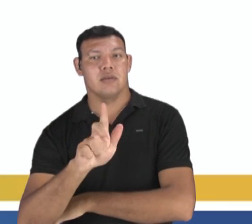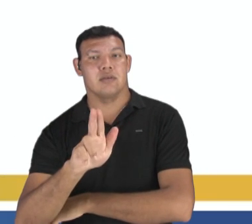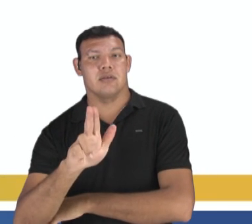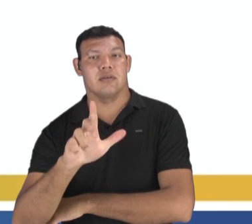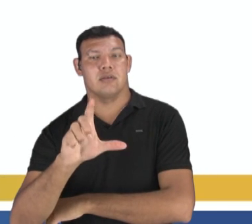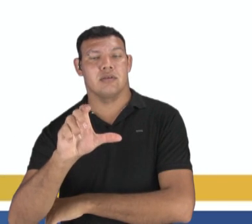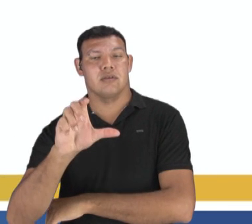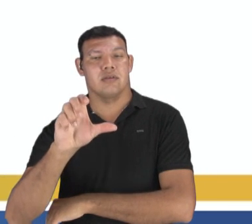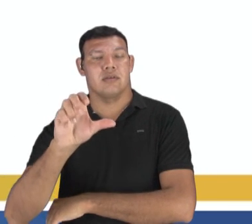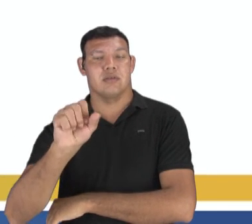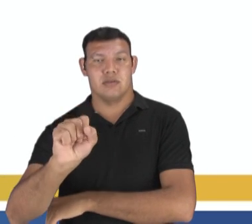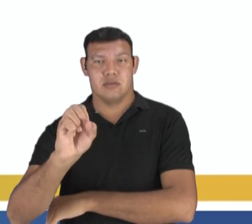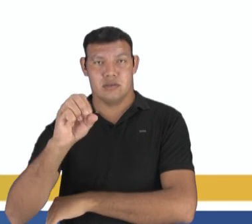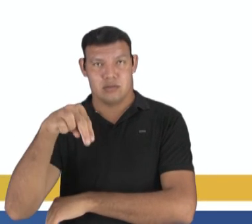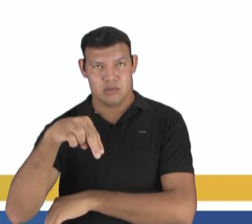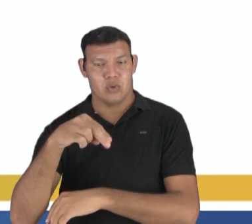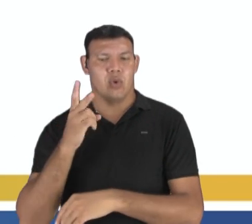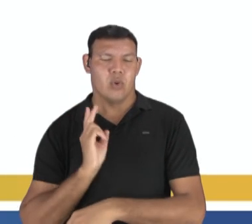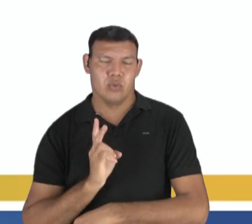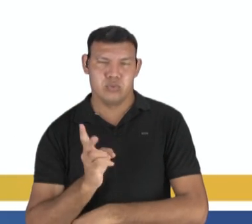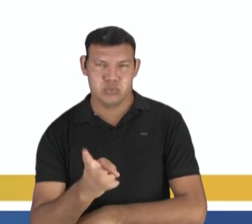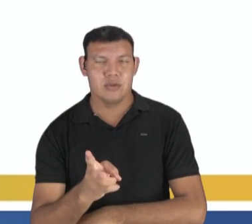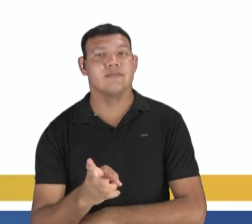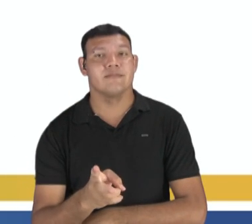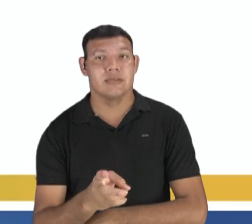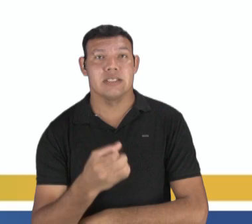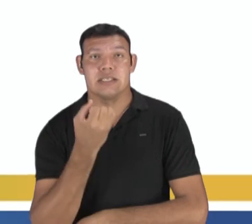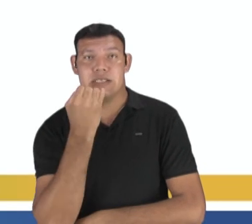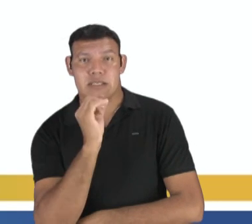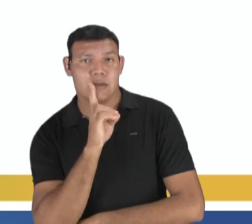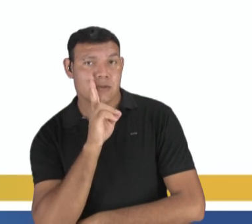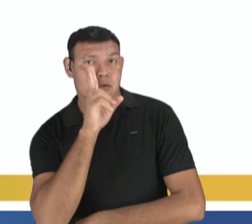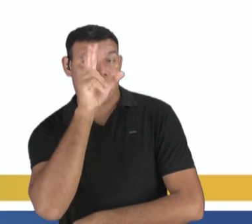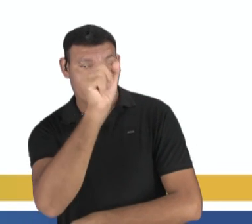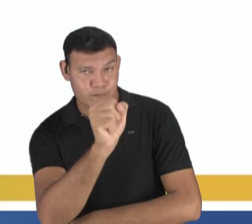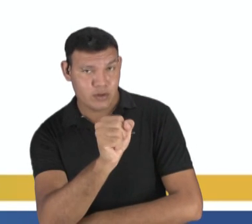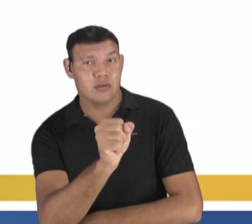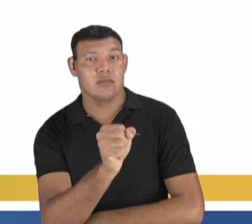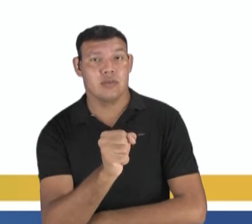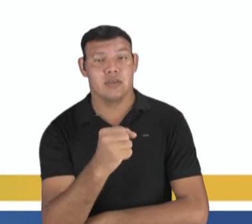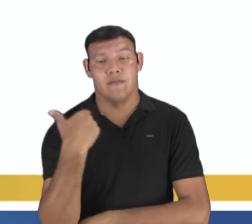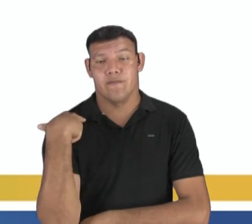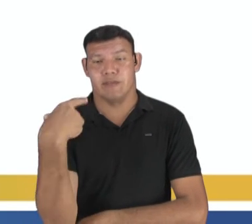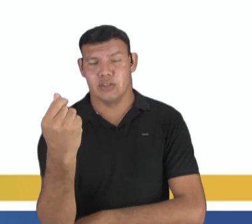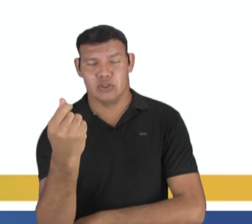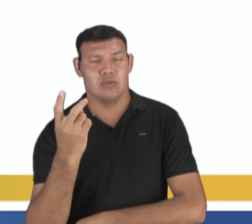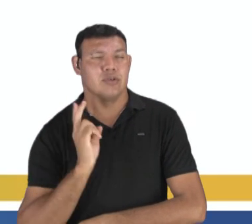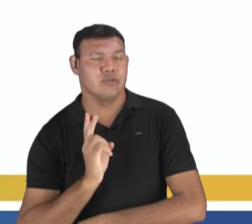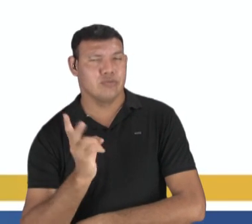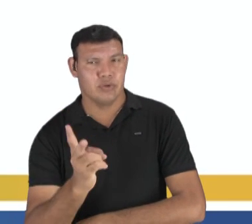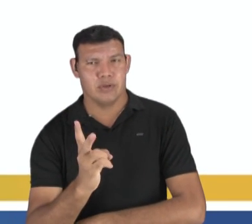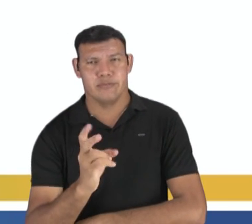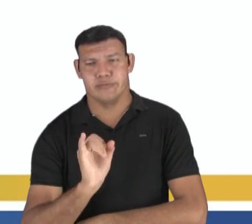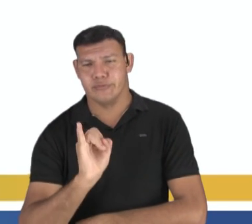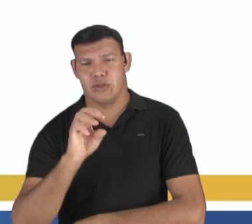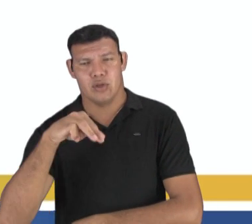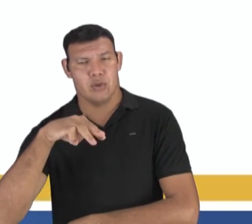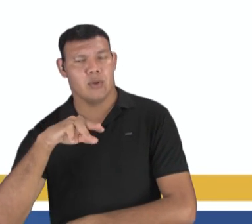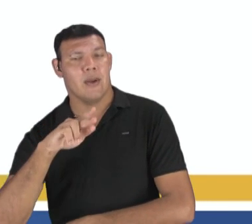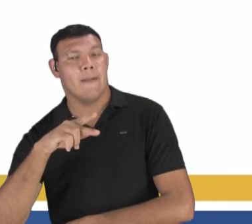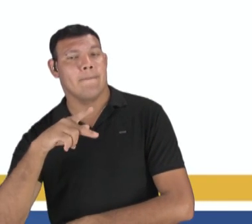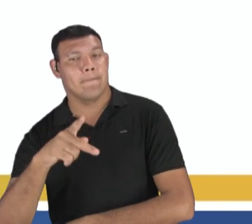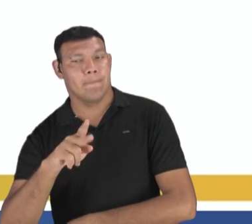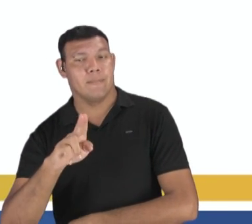de movimento, ela é conservativa. Quando falar em força resultante, velocidade constante, você não considera um impulso, mas se